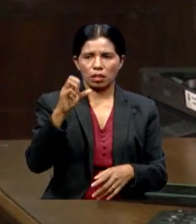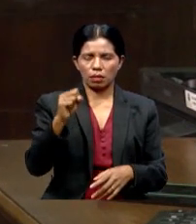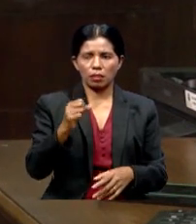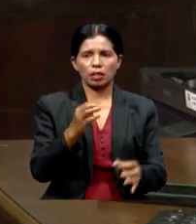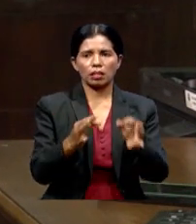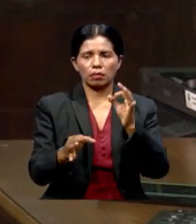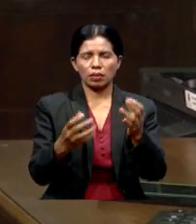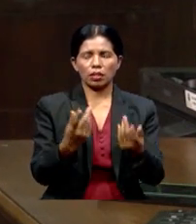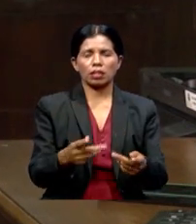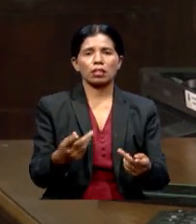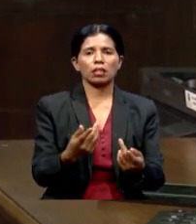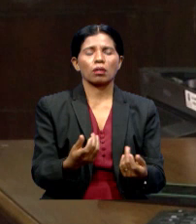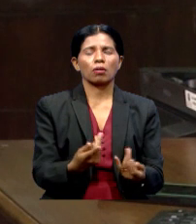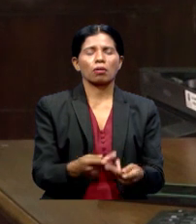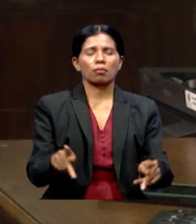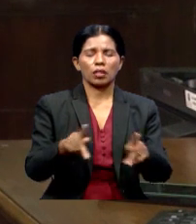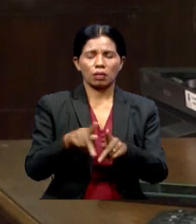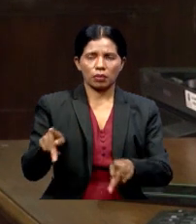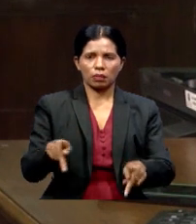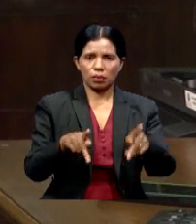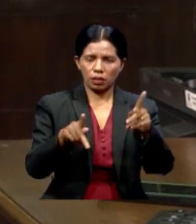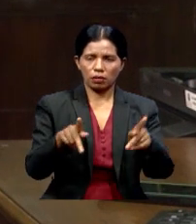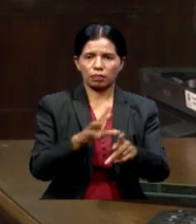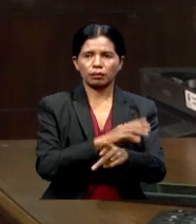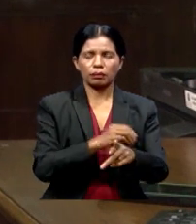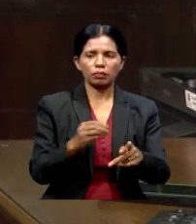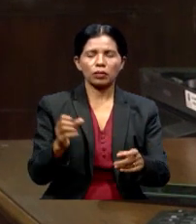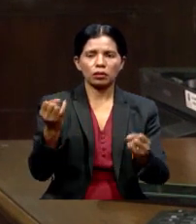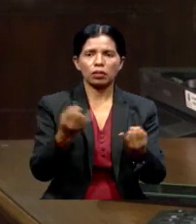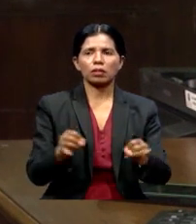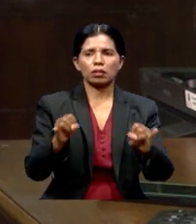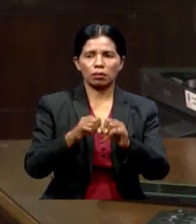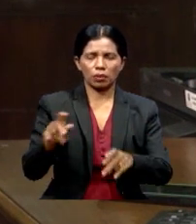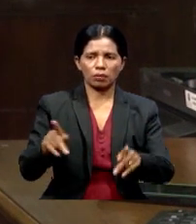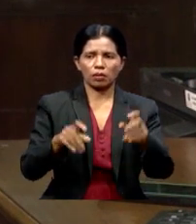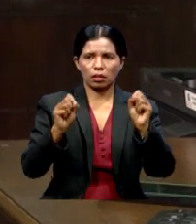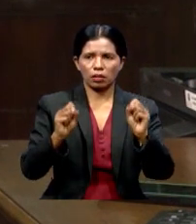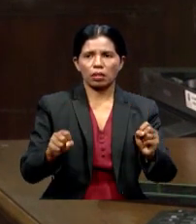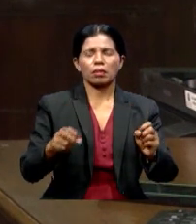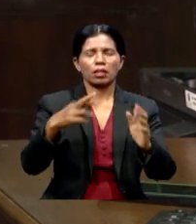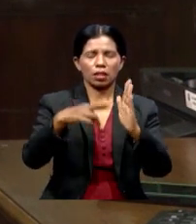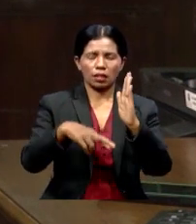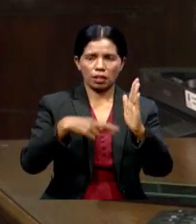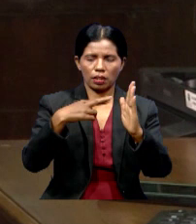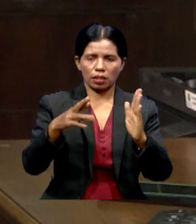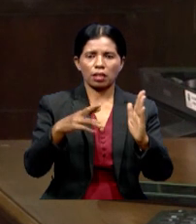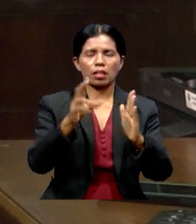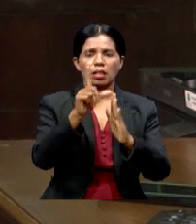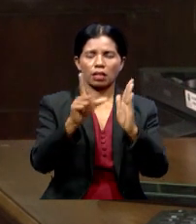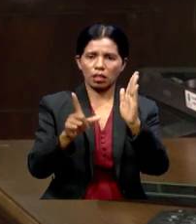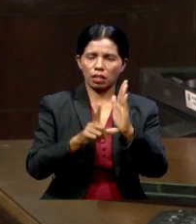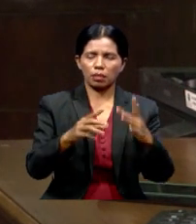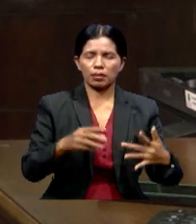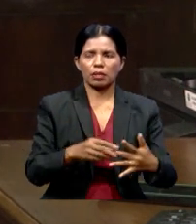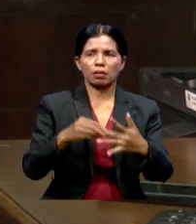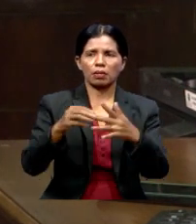carico empresa pública ou carico labele ba ou instituição pública tem que ir a regime especial ira para